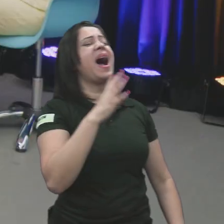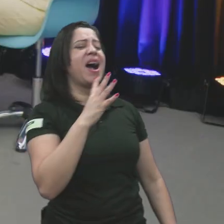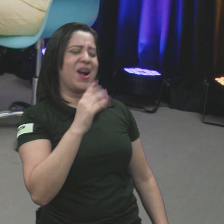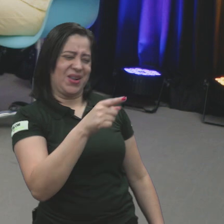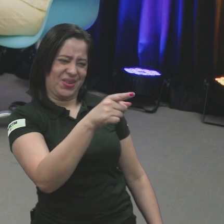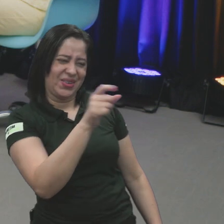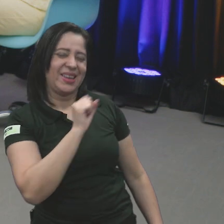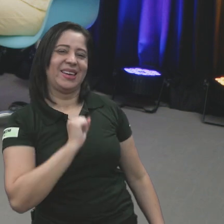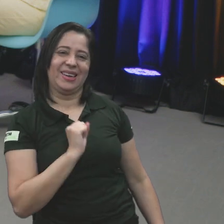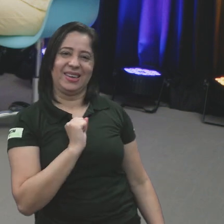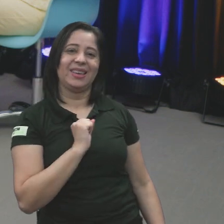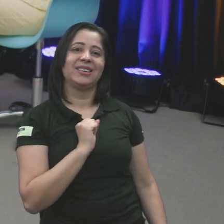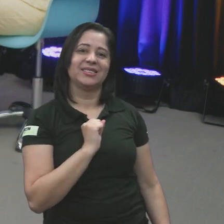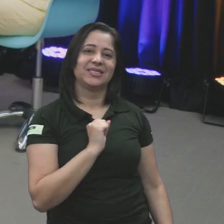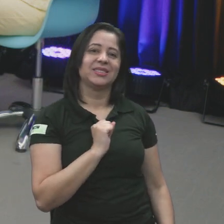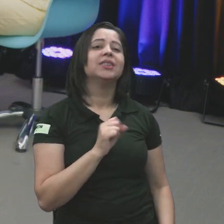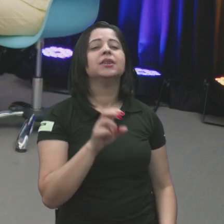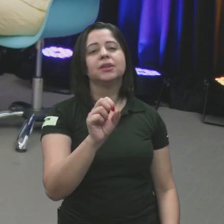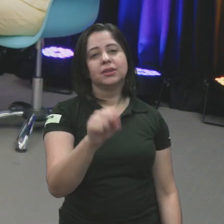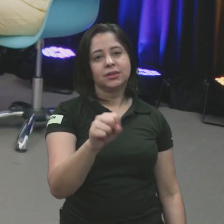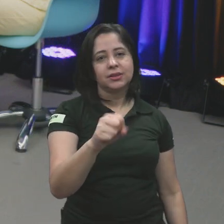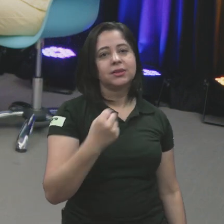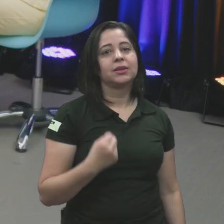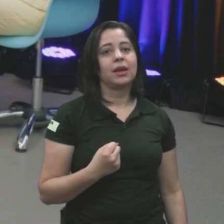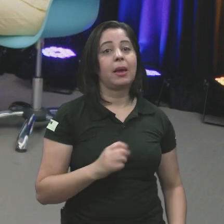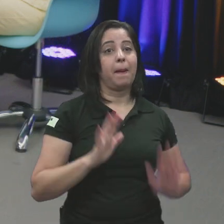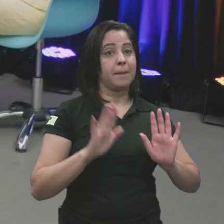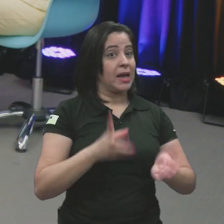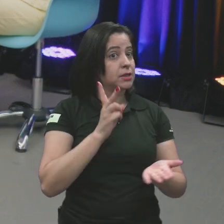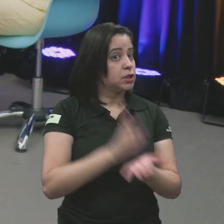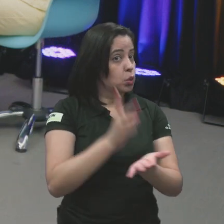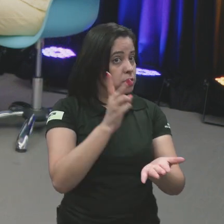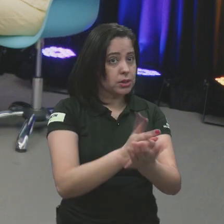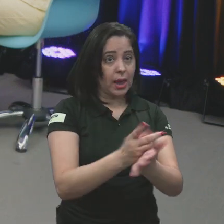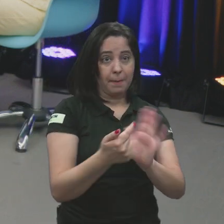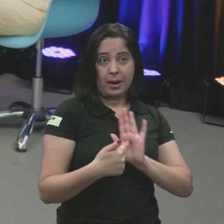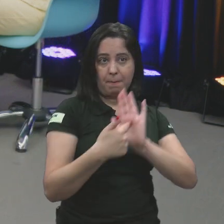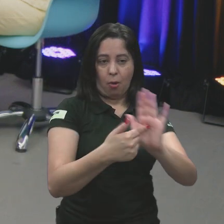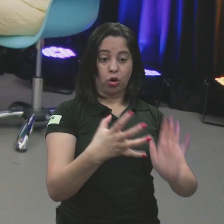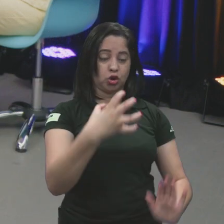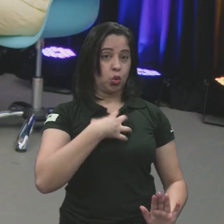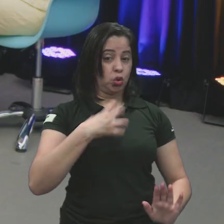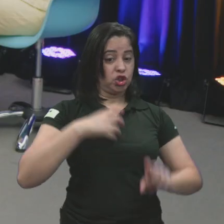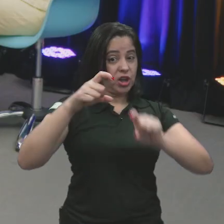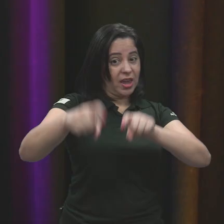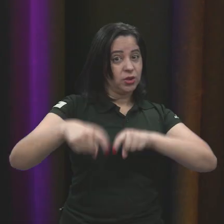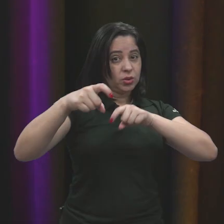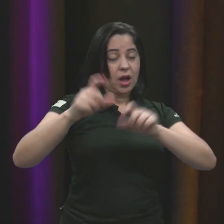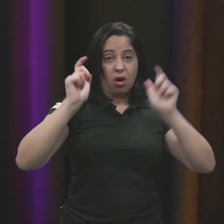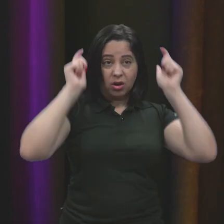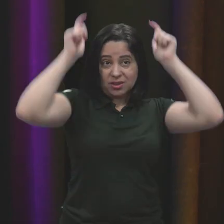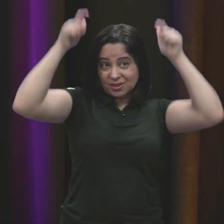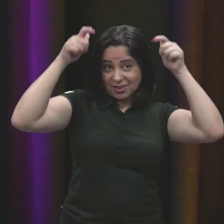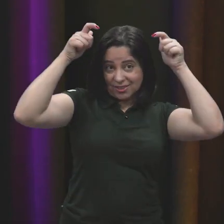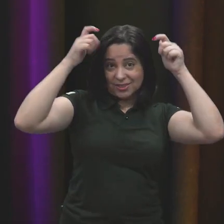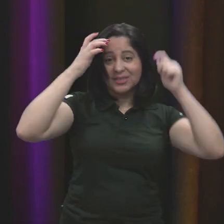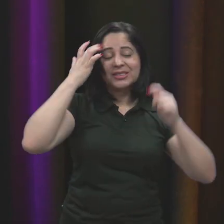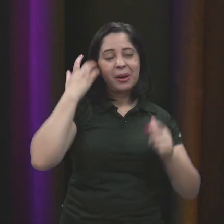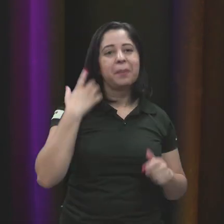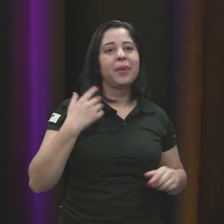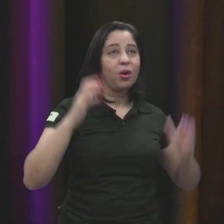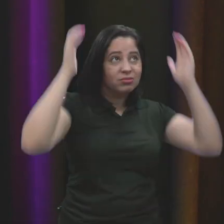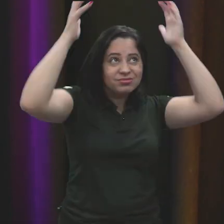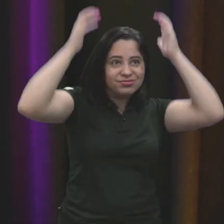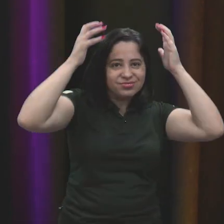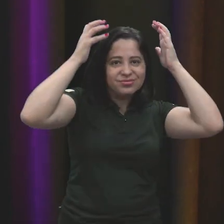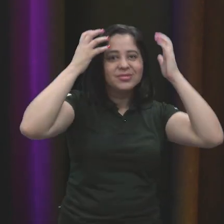uma marca, né? Que não falo caipira, né? Mas eu trago essa cultura caipira do Vale do Paraíba. E o cabelinho é algo lúdico,